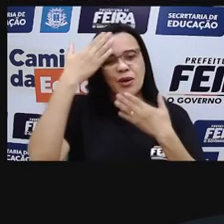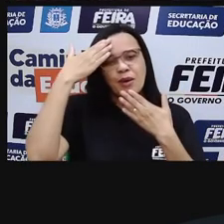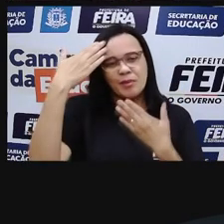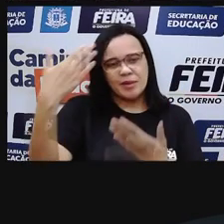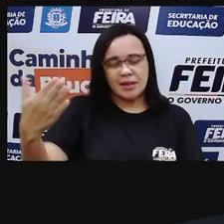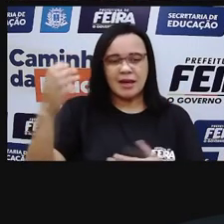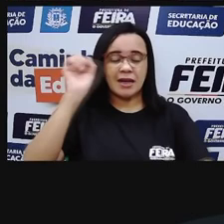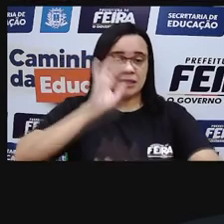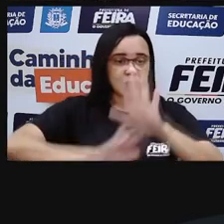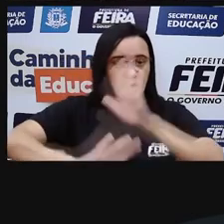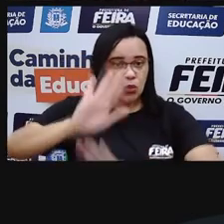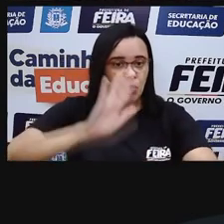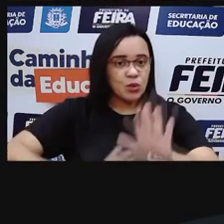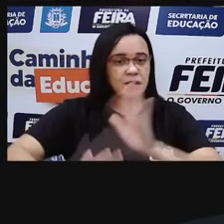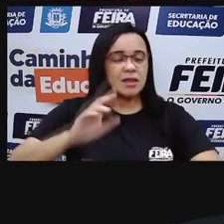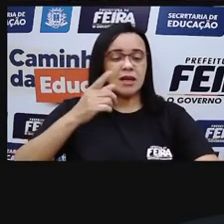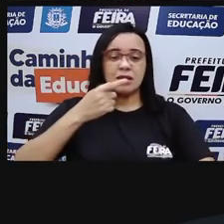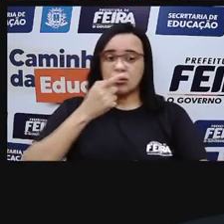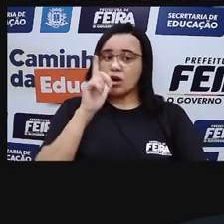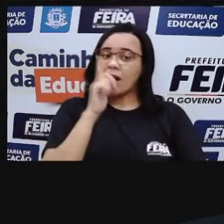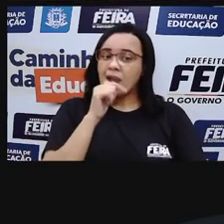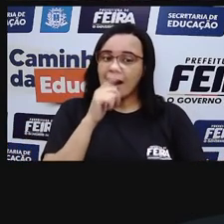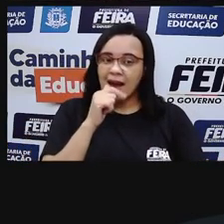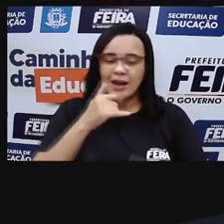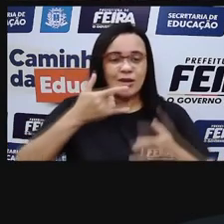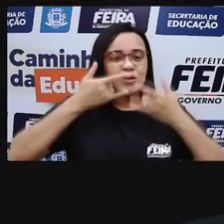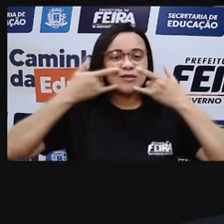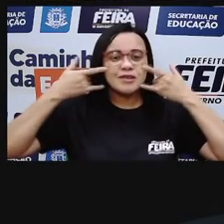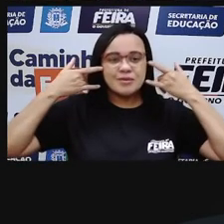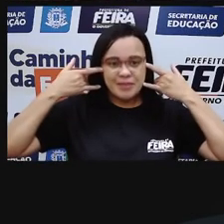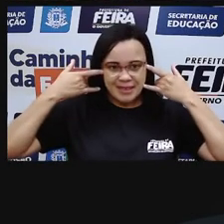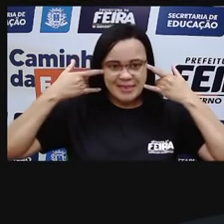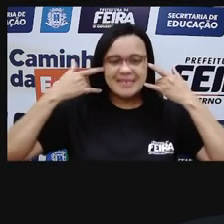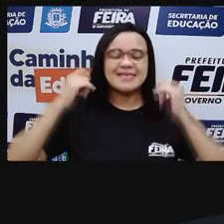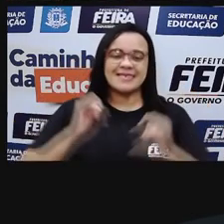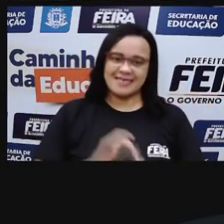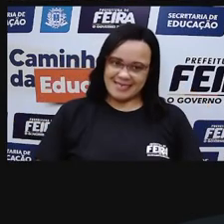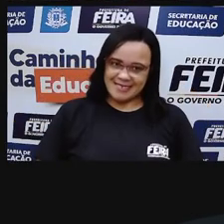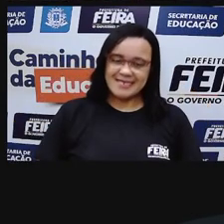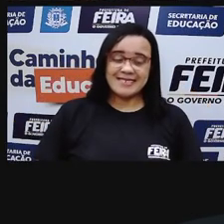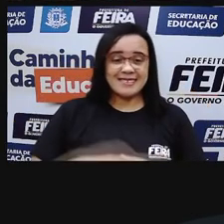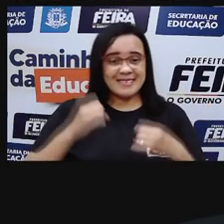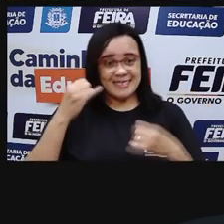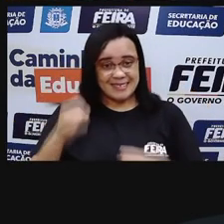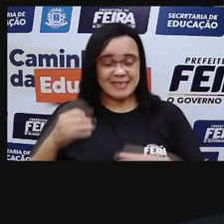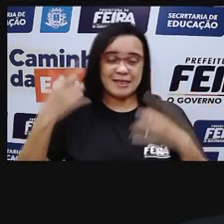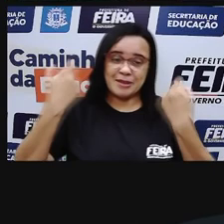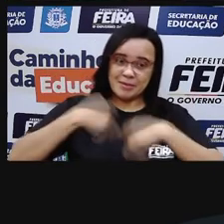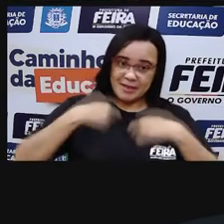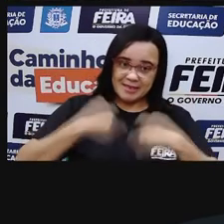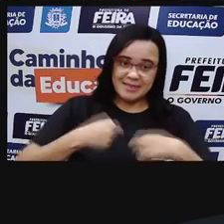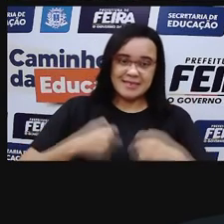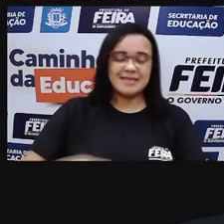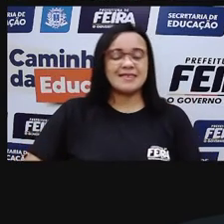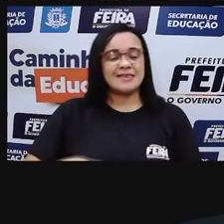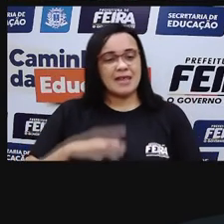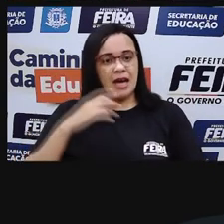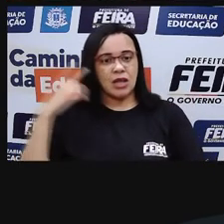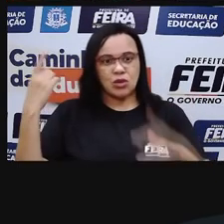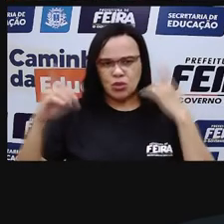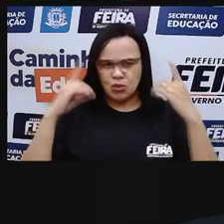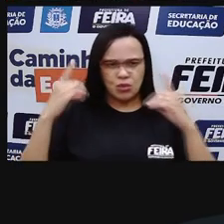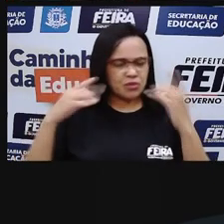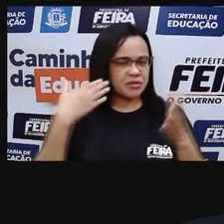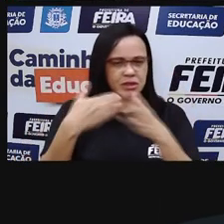Obrigada, se cuide, beba água, use máscara. Se precisar de mim, se quiser tirar algumas